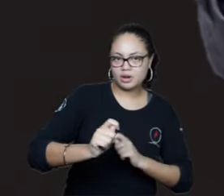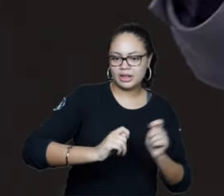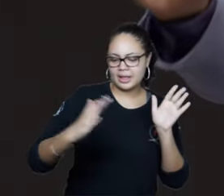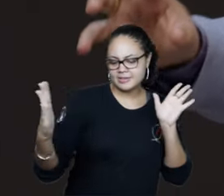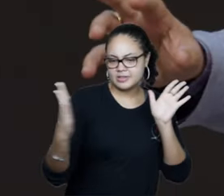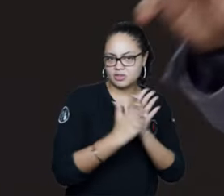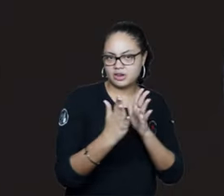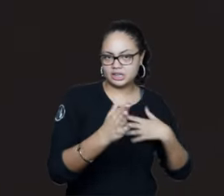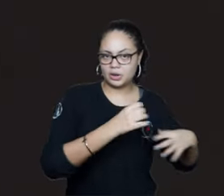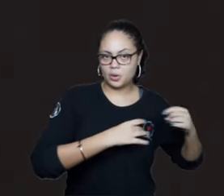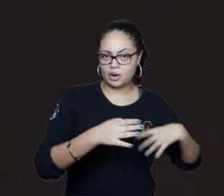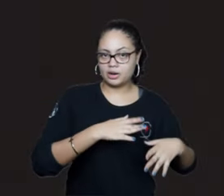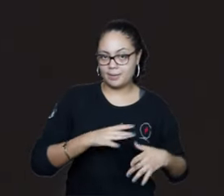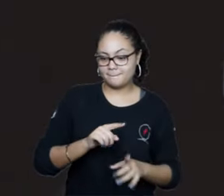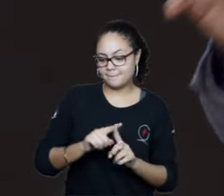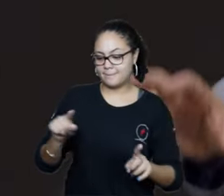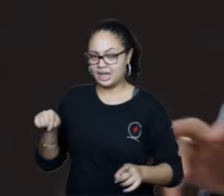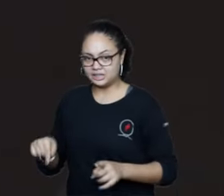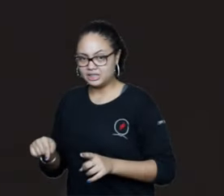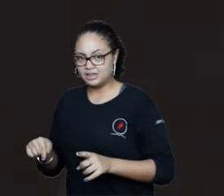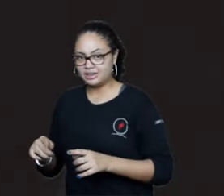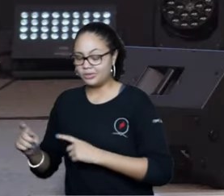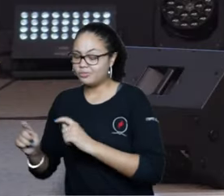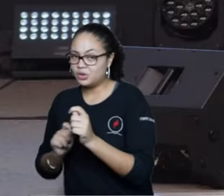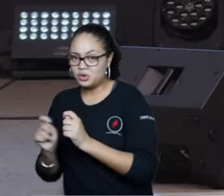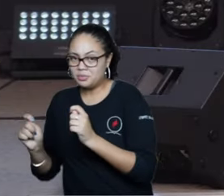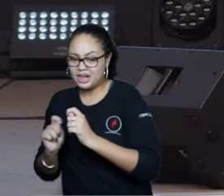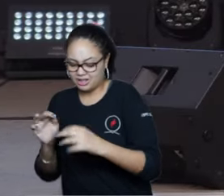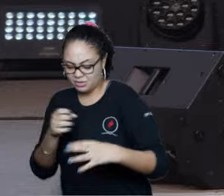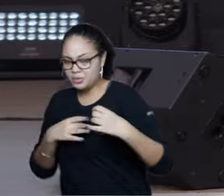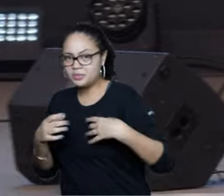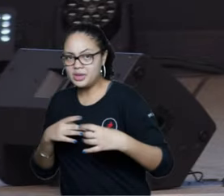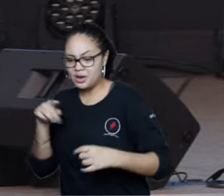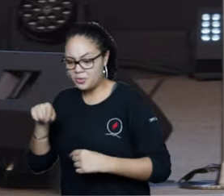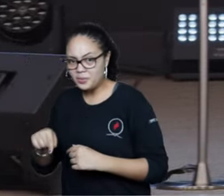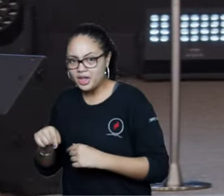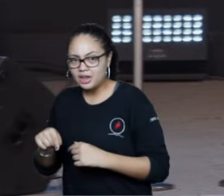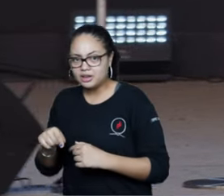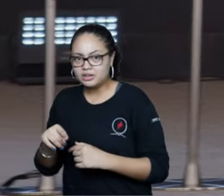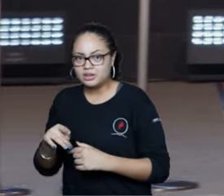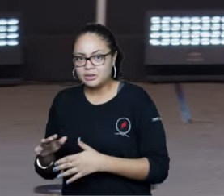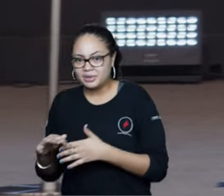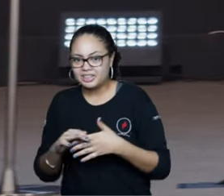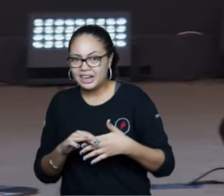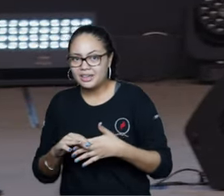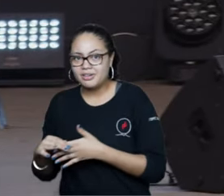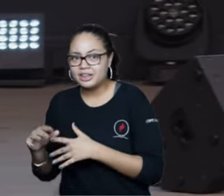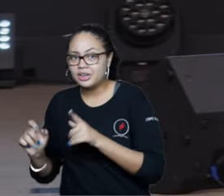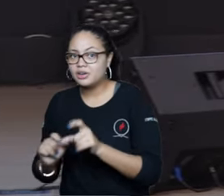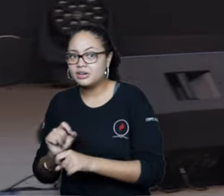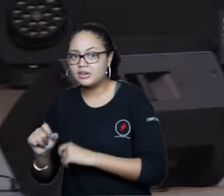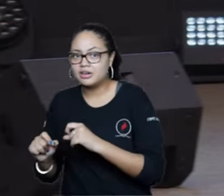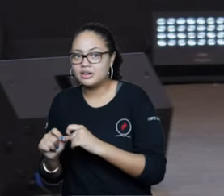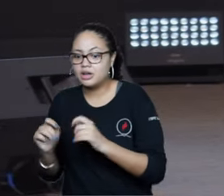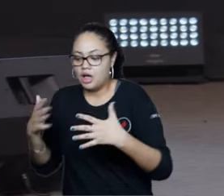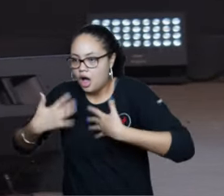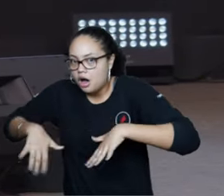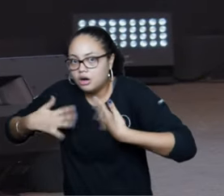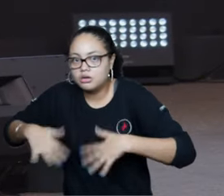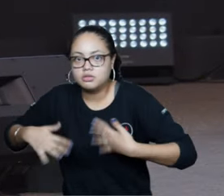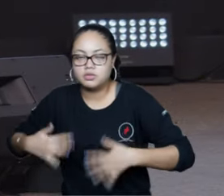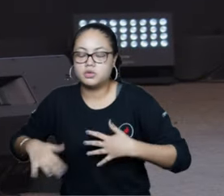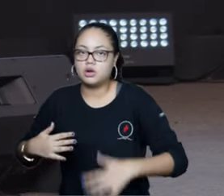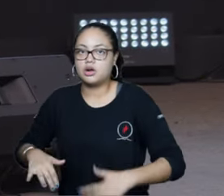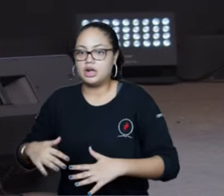enfrenta o medo e o medroso é dominado por ele e o medroso pode ser levado a uma coisa chamada pavor